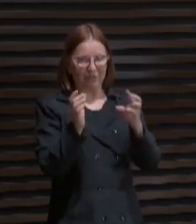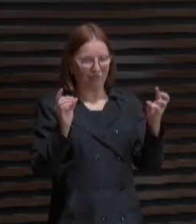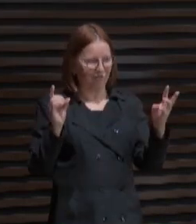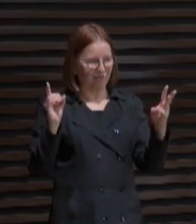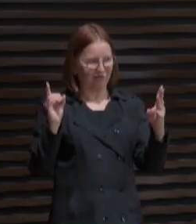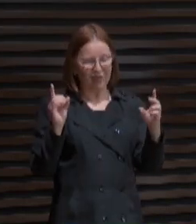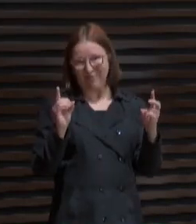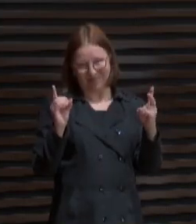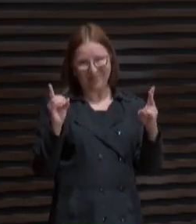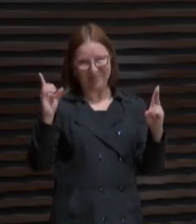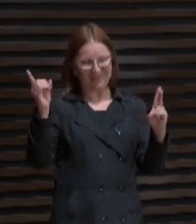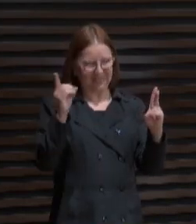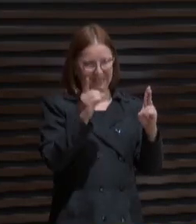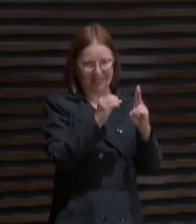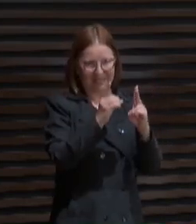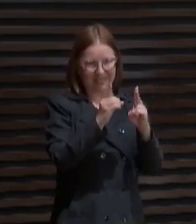esses discípulos não